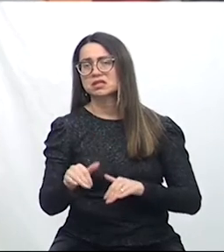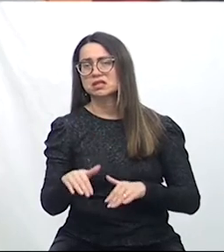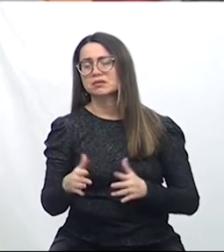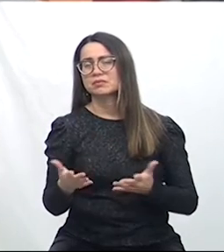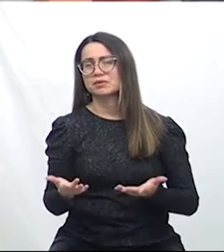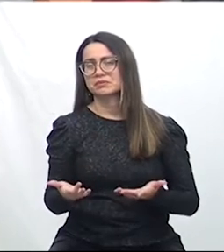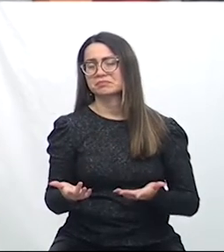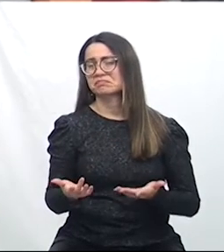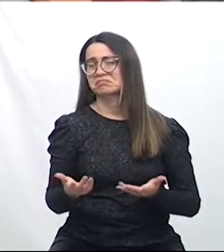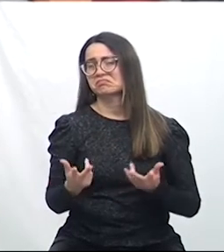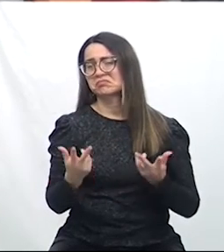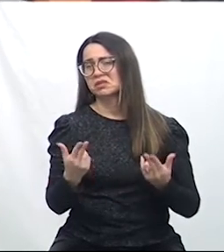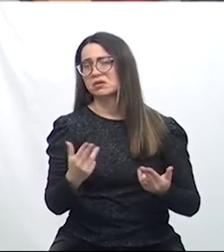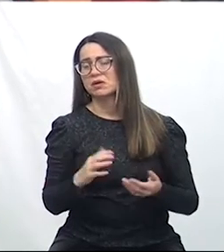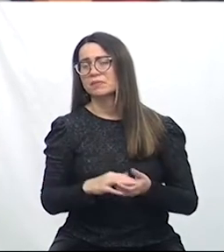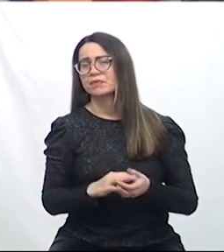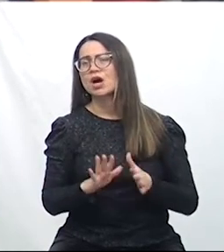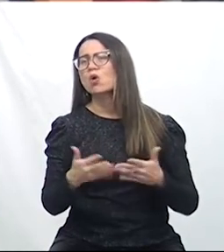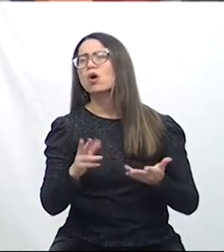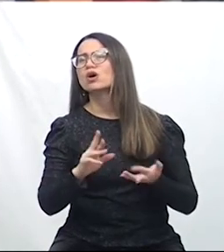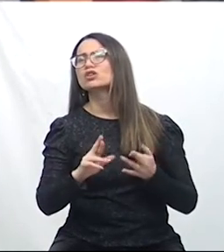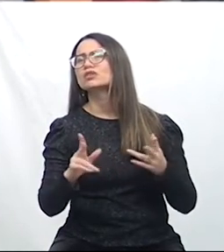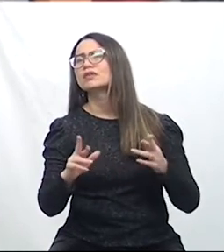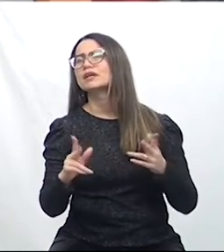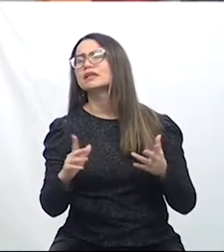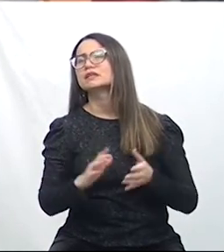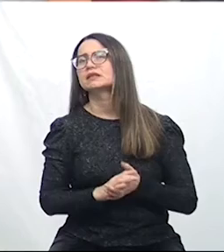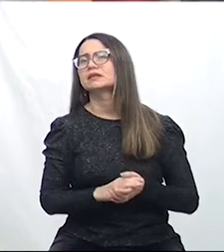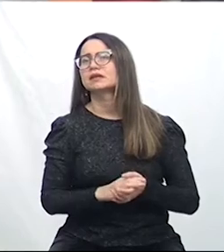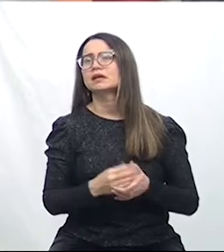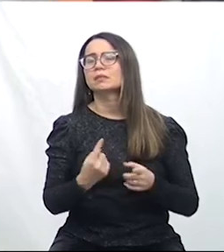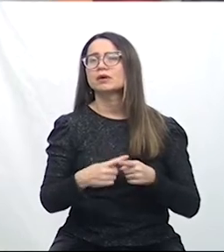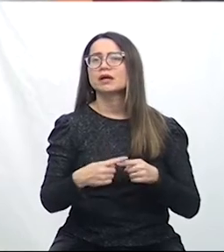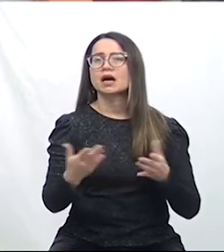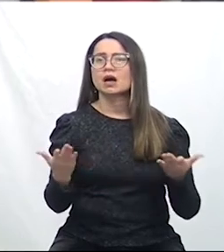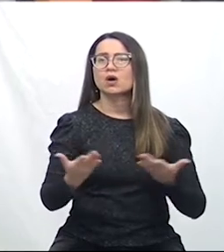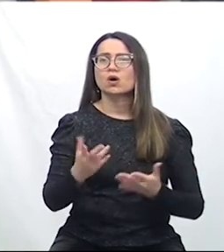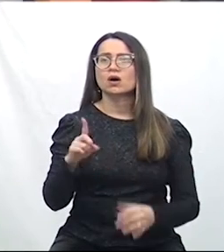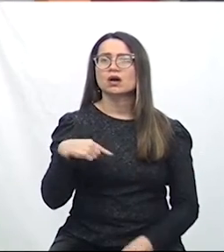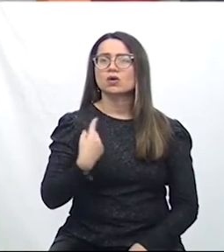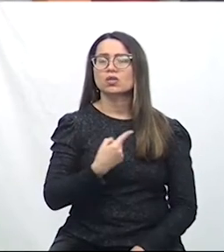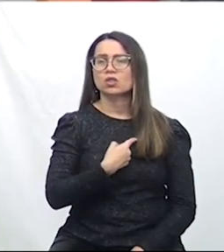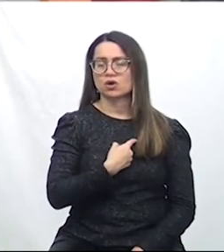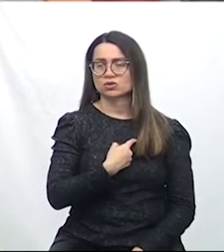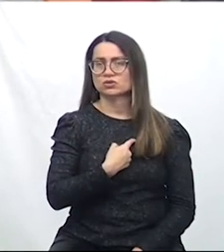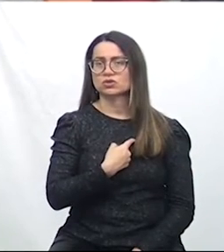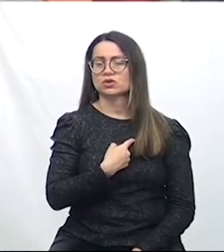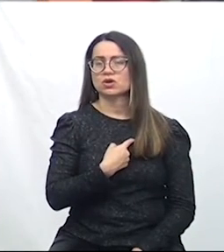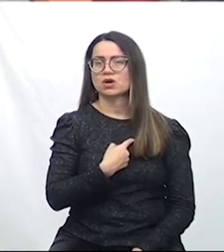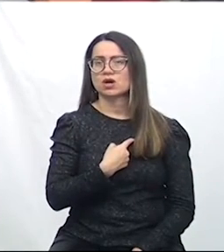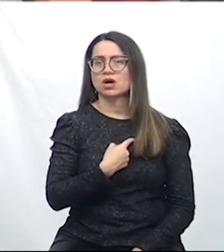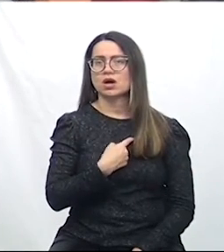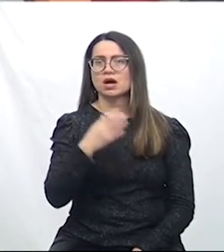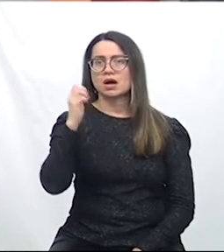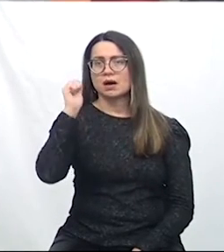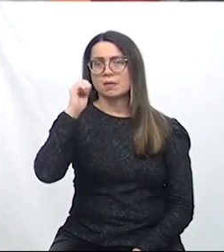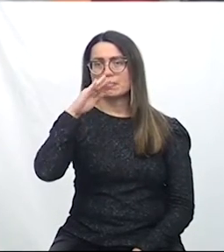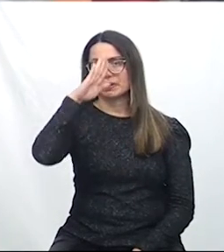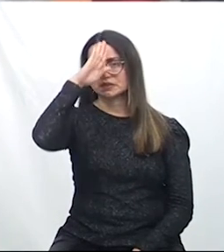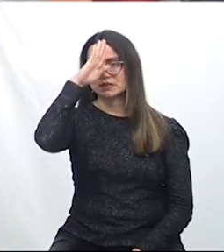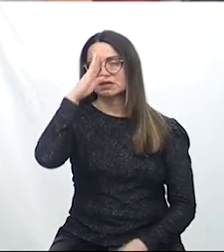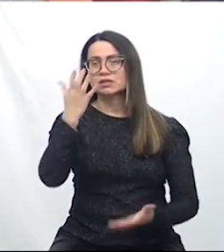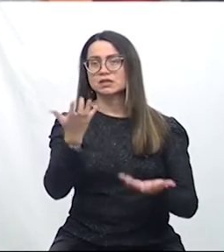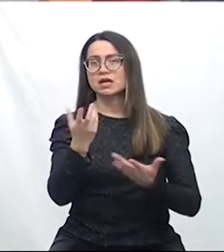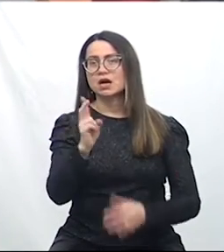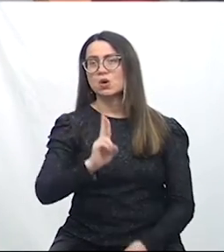7 de setembro. A diferença, vereadores, agora é que o nosso presidente quer usar o 7 de setembro como se fosse uma data de campanha política,